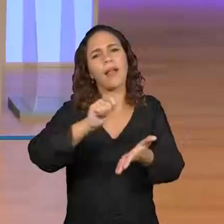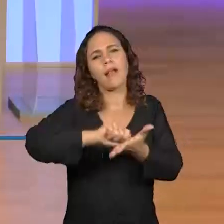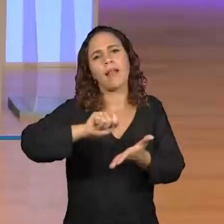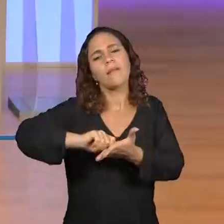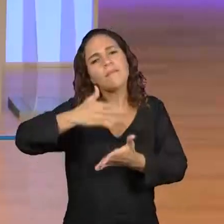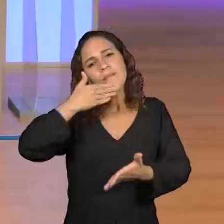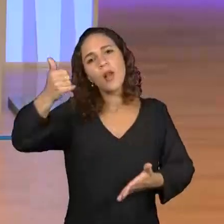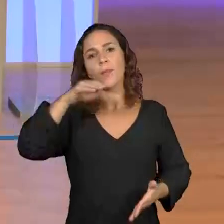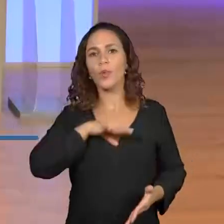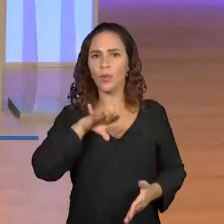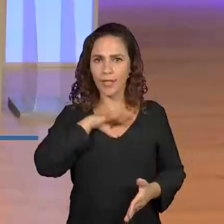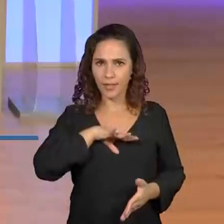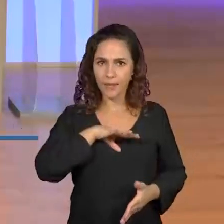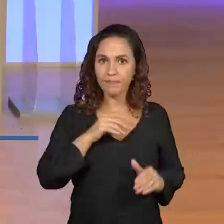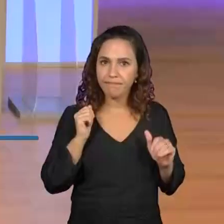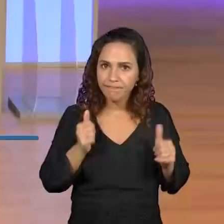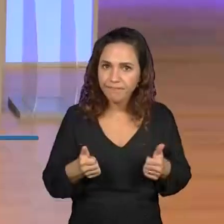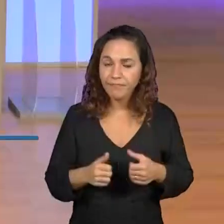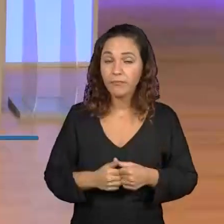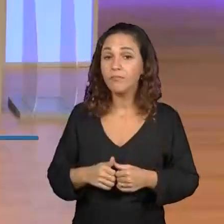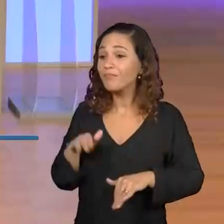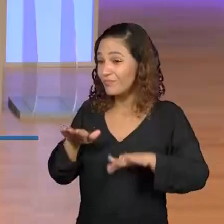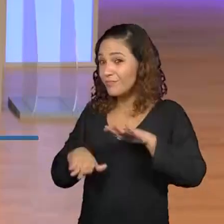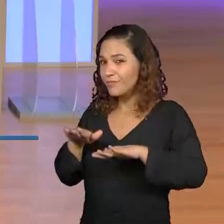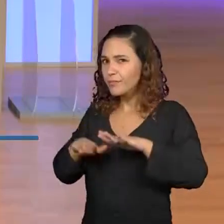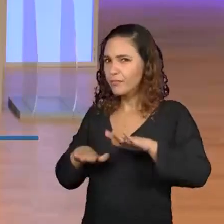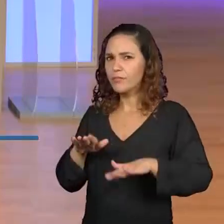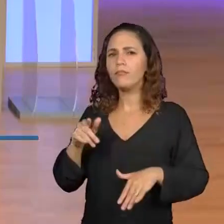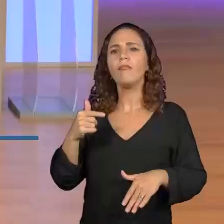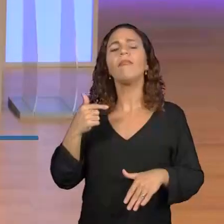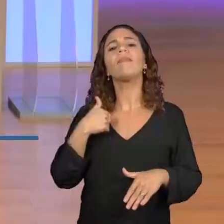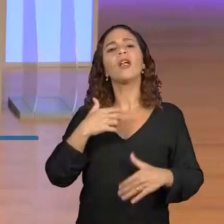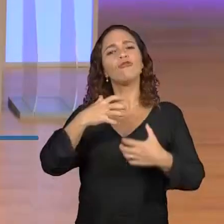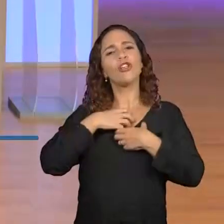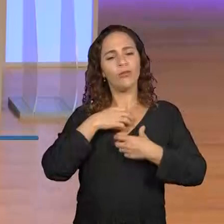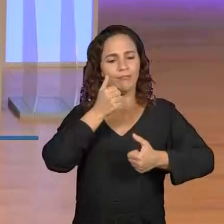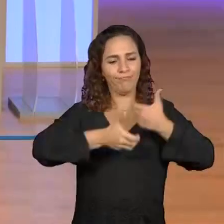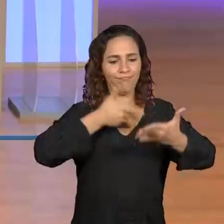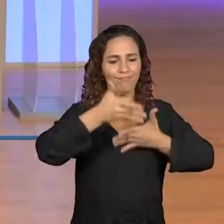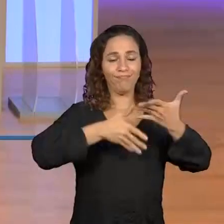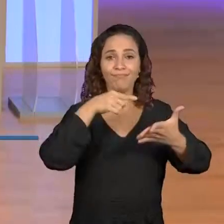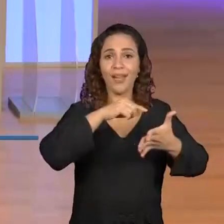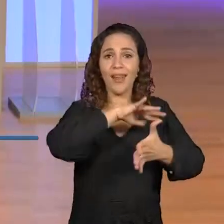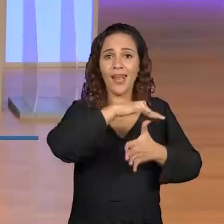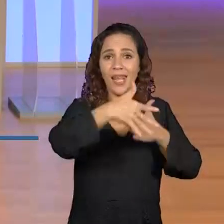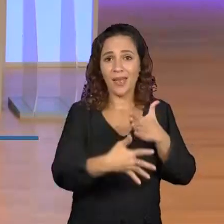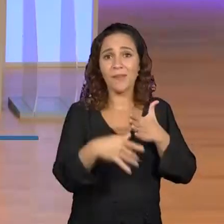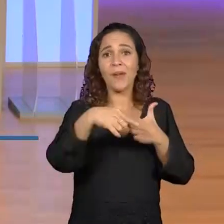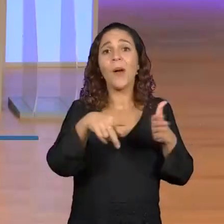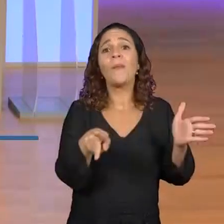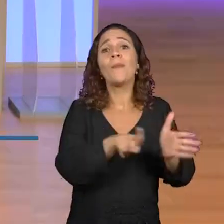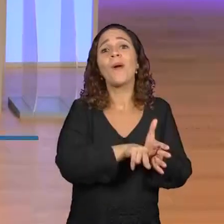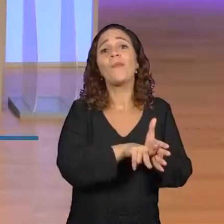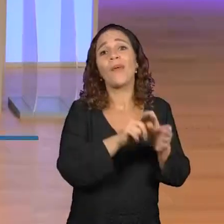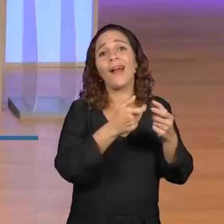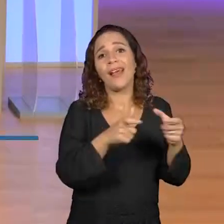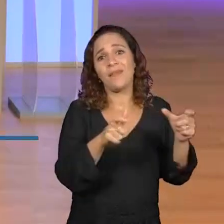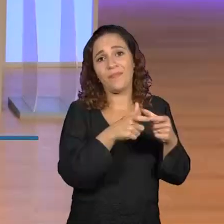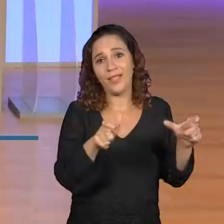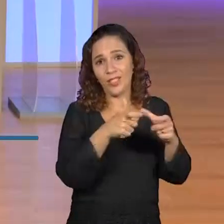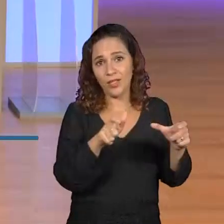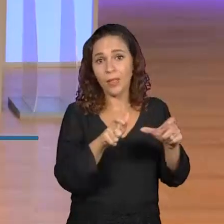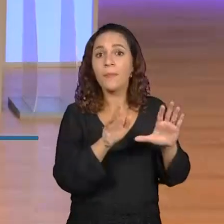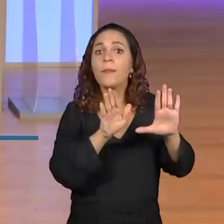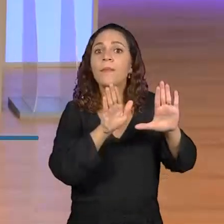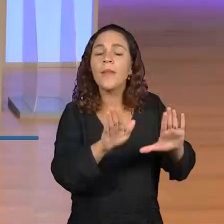Exatamente. Então, por vezes, a gente pode escrever ali da forma que nós falamos, sem observar, sem atentar que, de